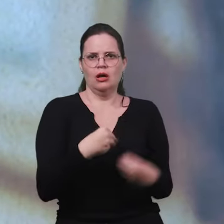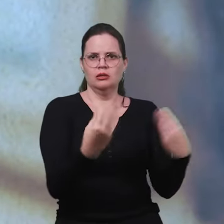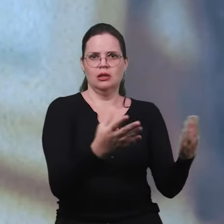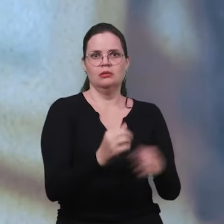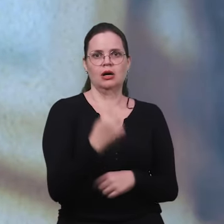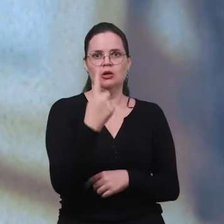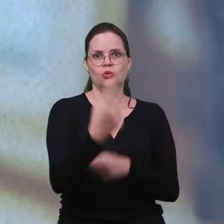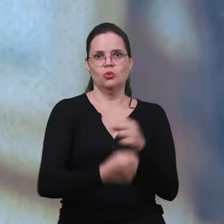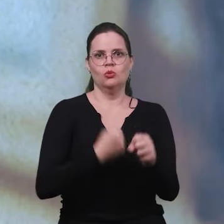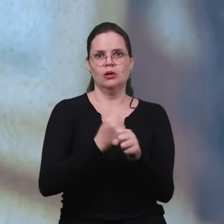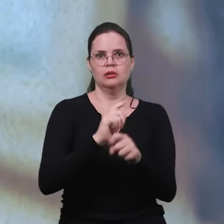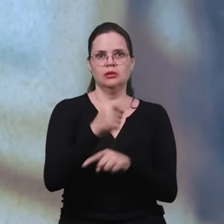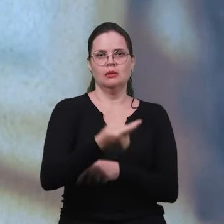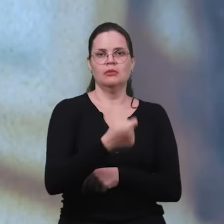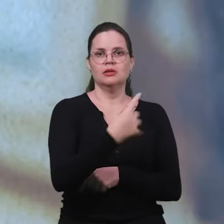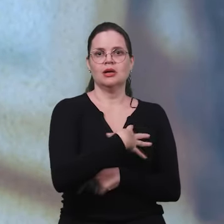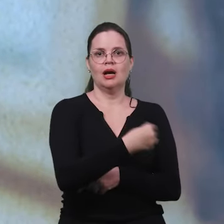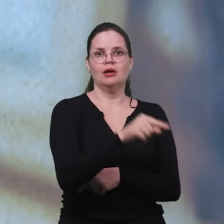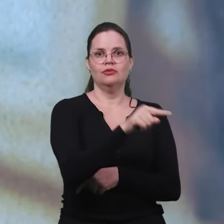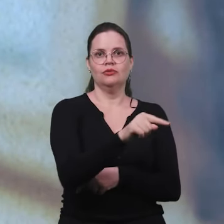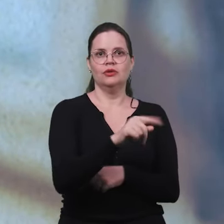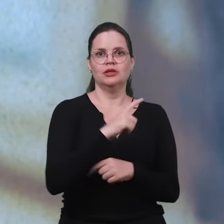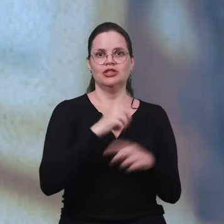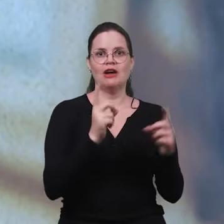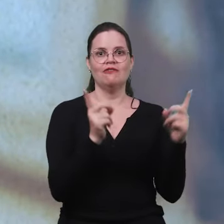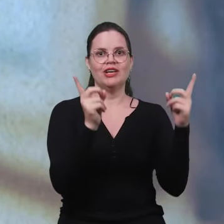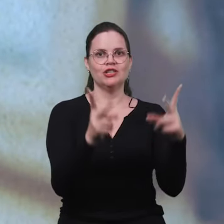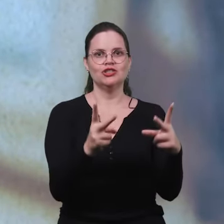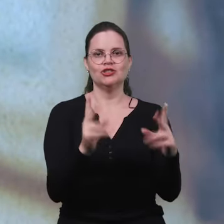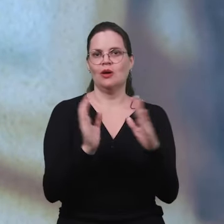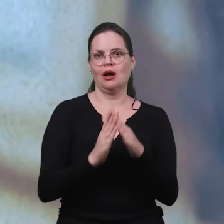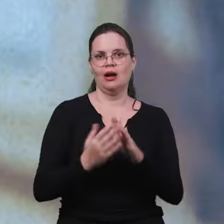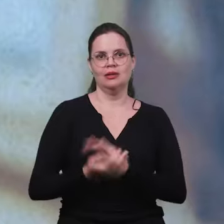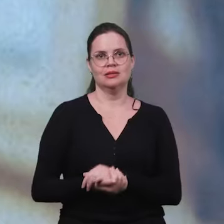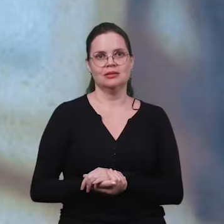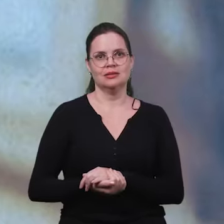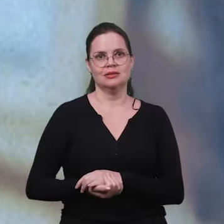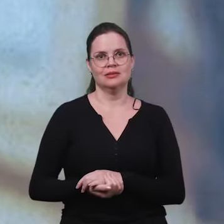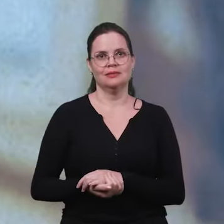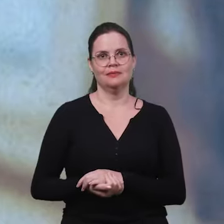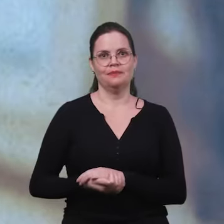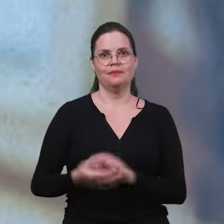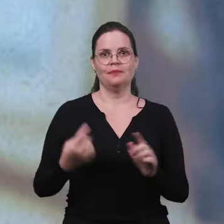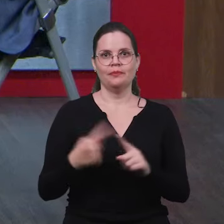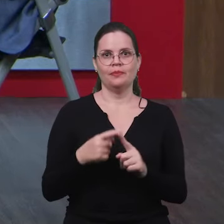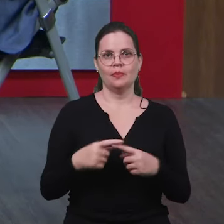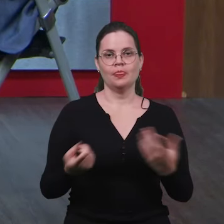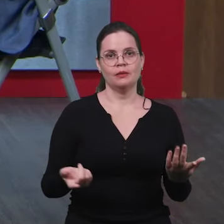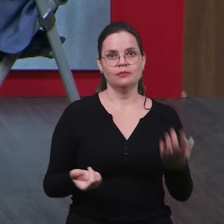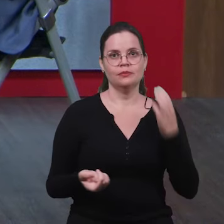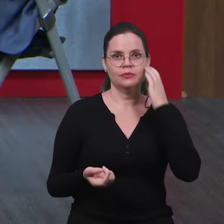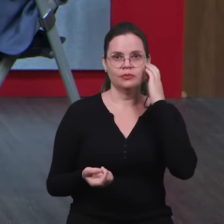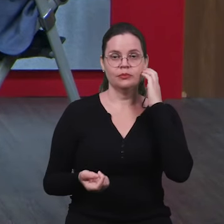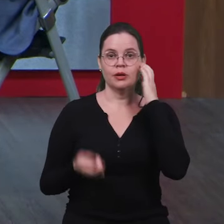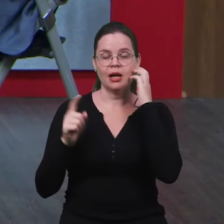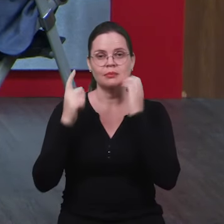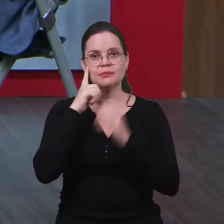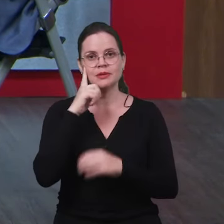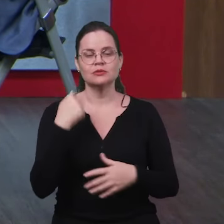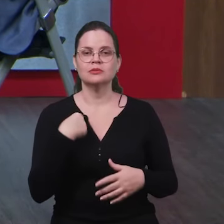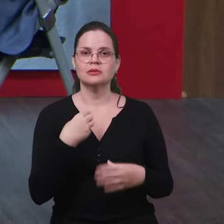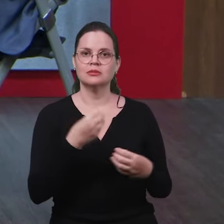menos de um ano depois, que ela descobriu que aquela filha tinha vendido o imóvel. Porque é uma pessoa ela teve até uma boa intenção, né, para poder doar aquele